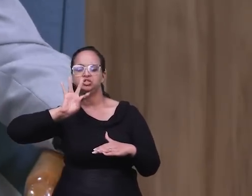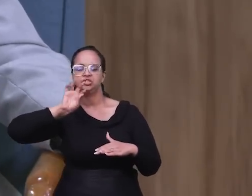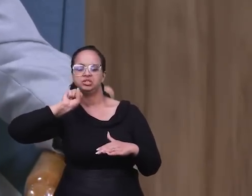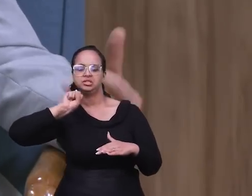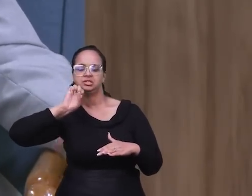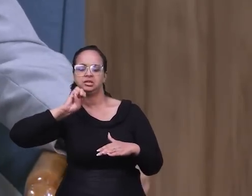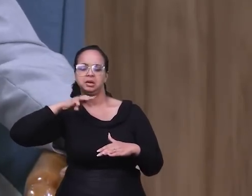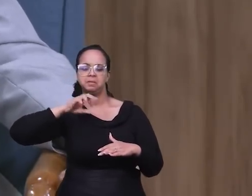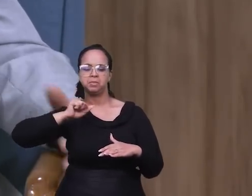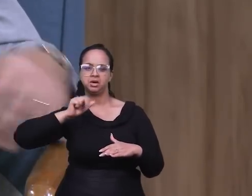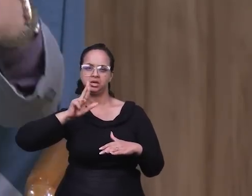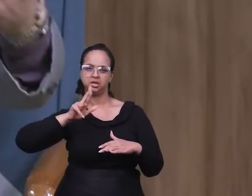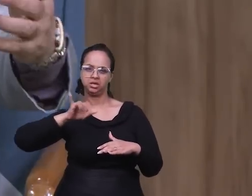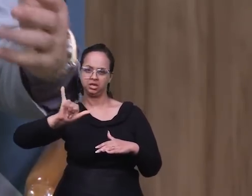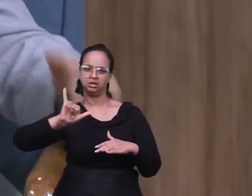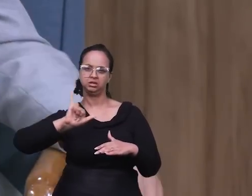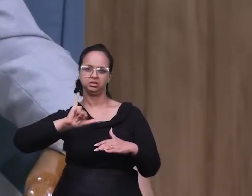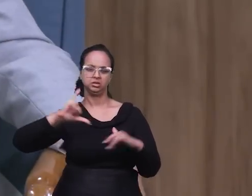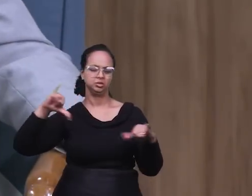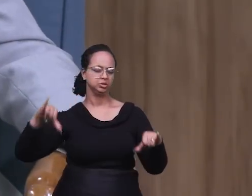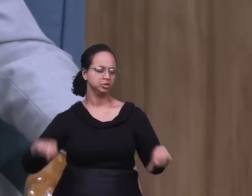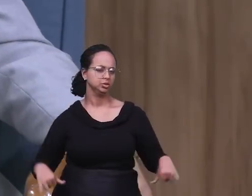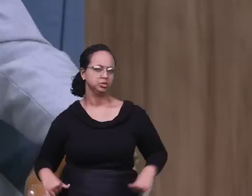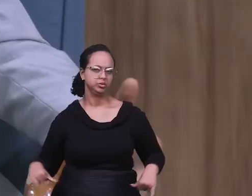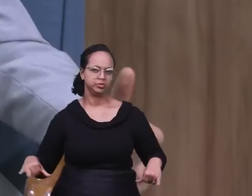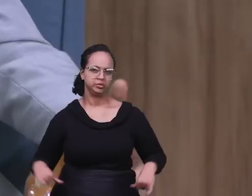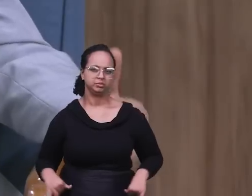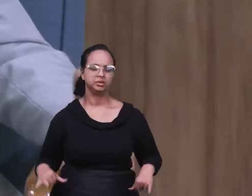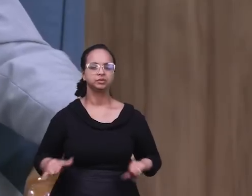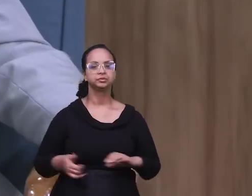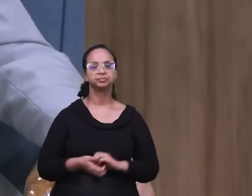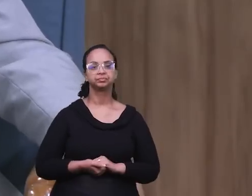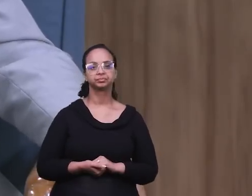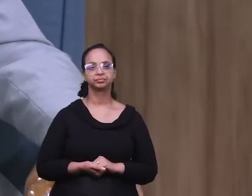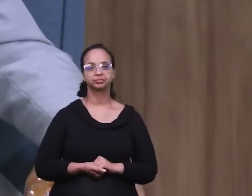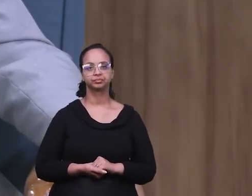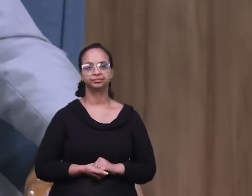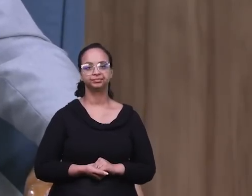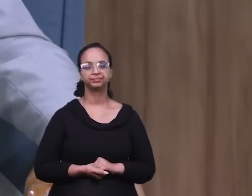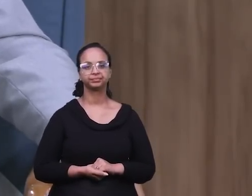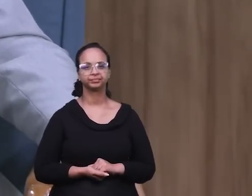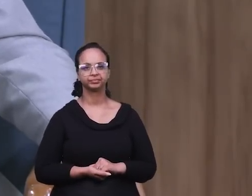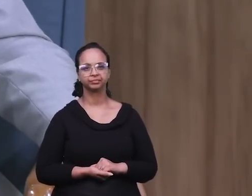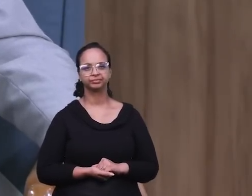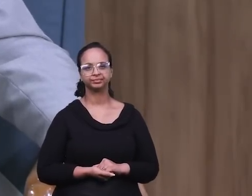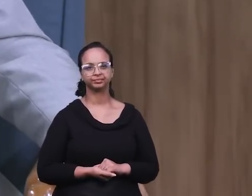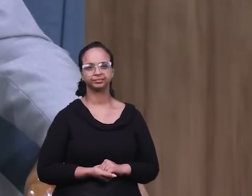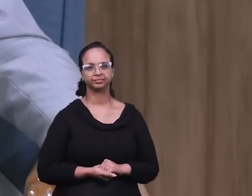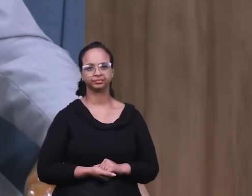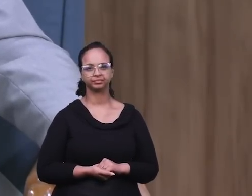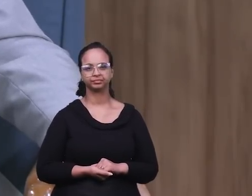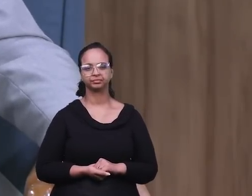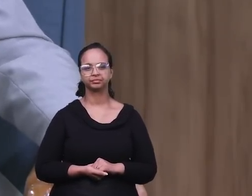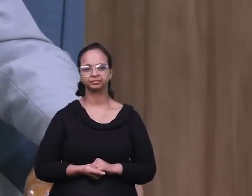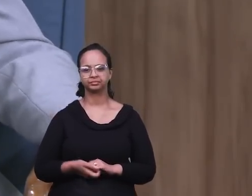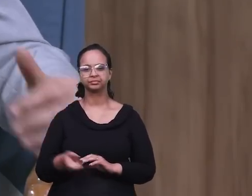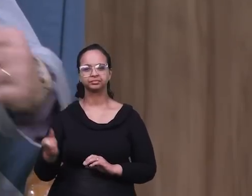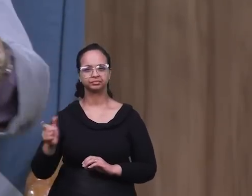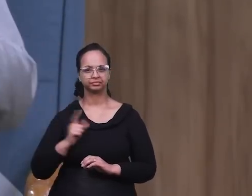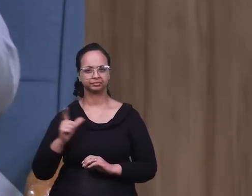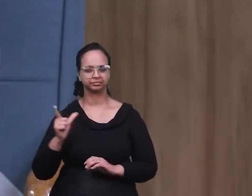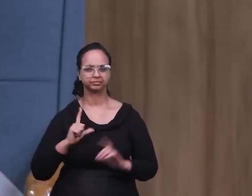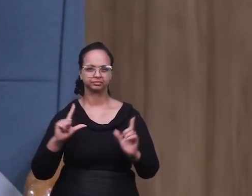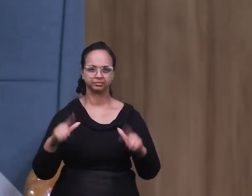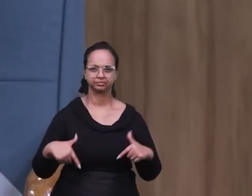da morte. No dia que ele foi preso, mas na véspera de sua morte. Na noite em que foi preso, mas na véspera de sua morte. Que ele em atitude